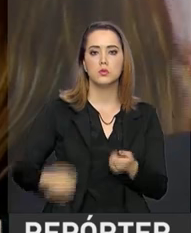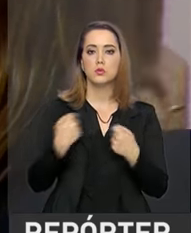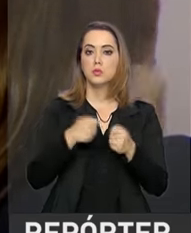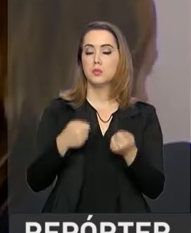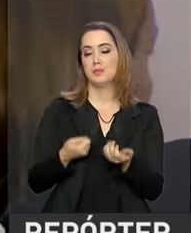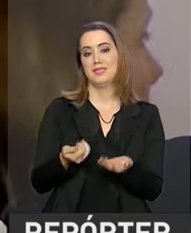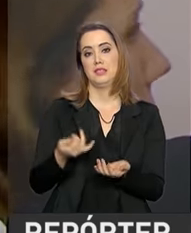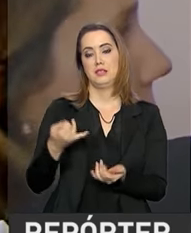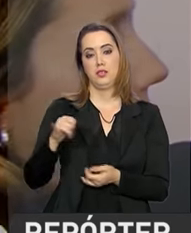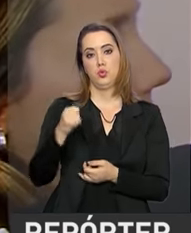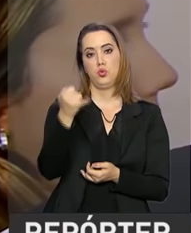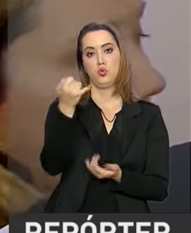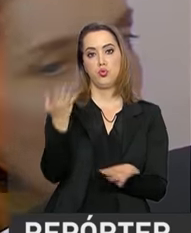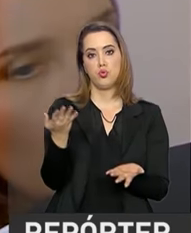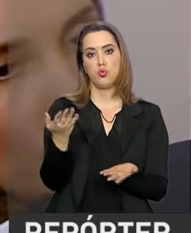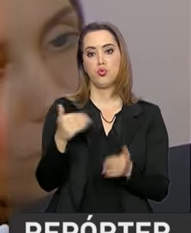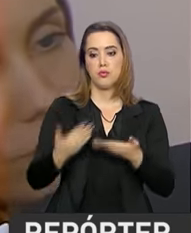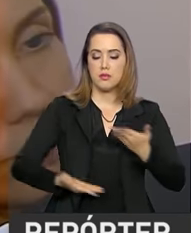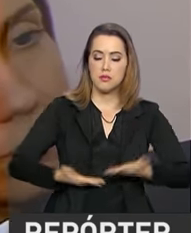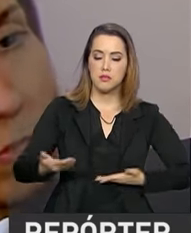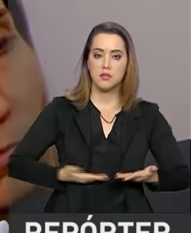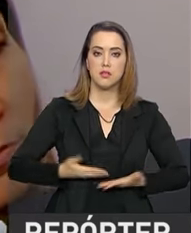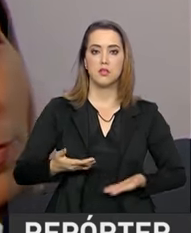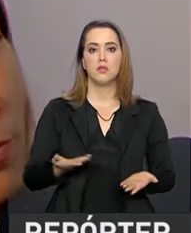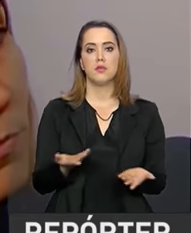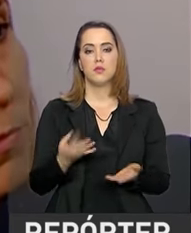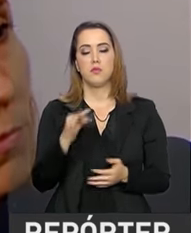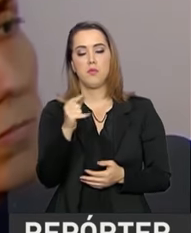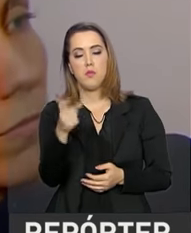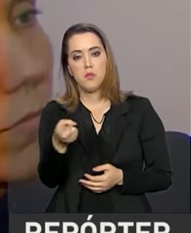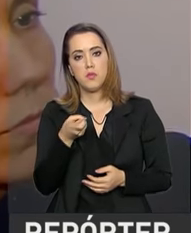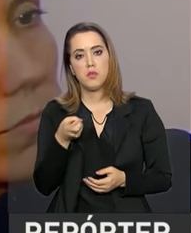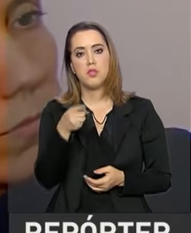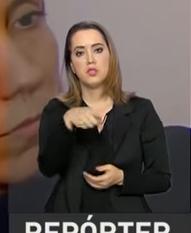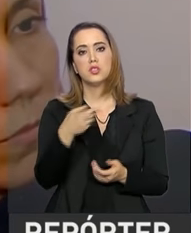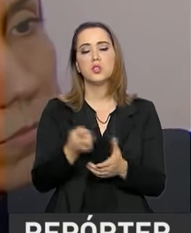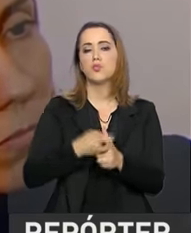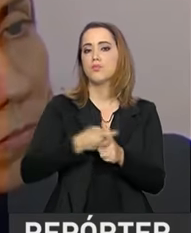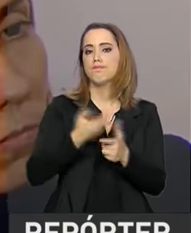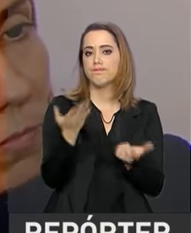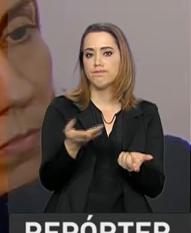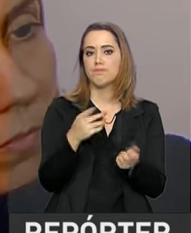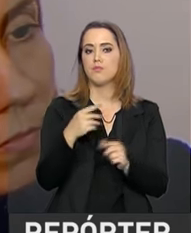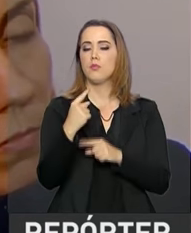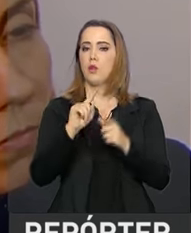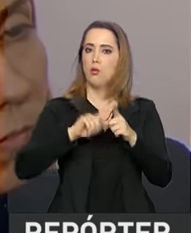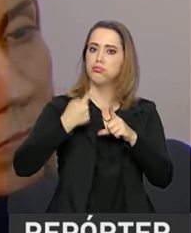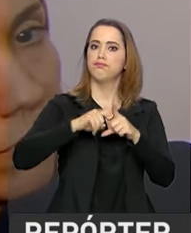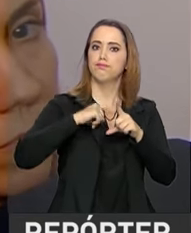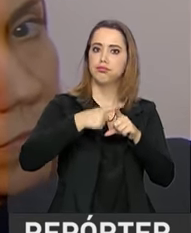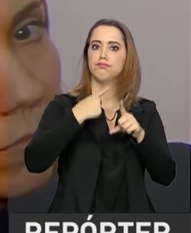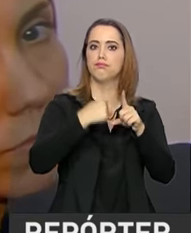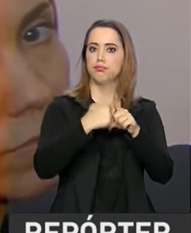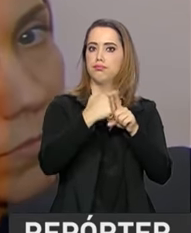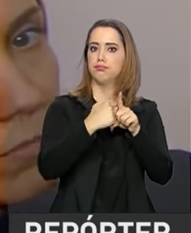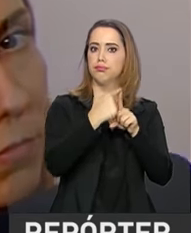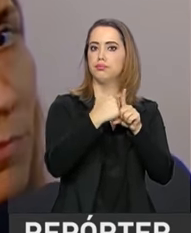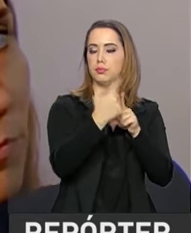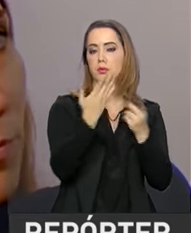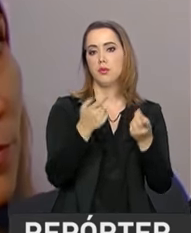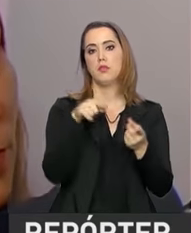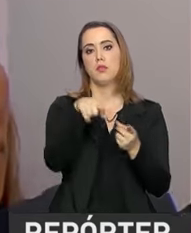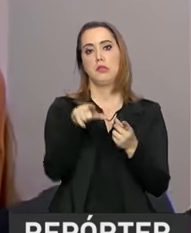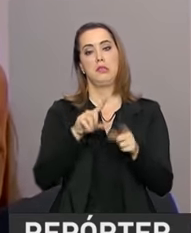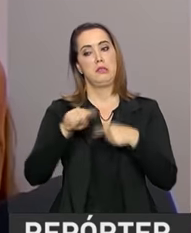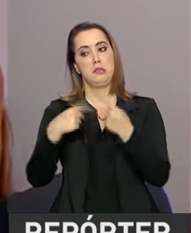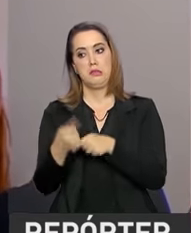têm que pagar serviços sobre a taxa de serviço sobre essa dívida isso cada vez que isso vai aumentando essas duas variáveis vão